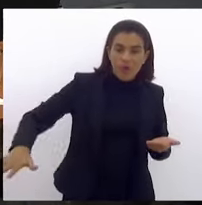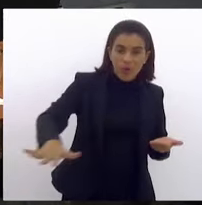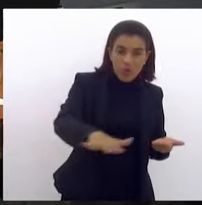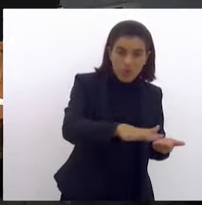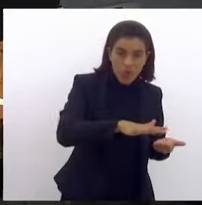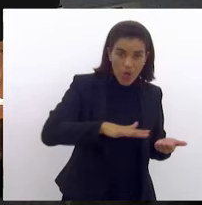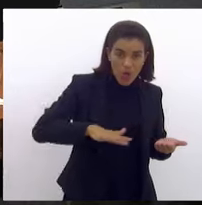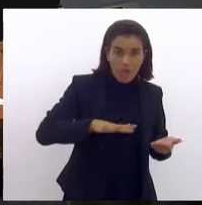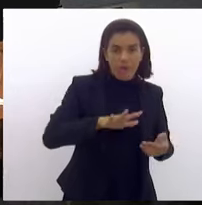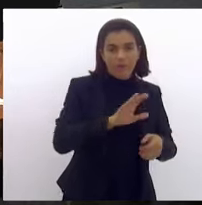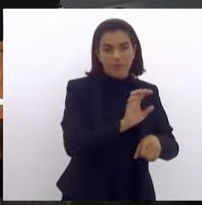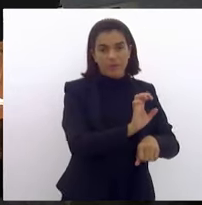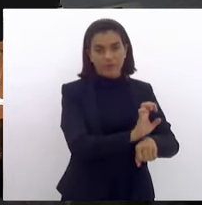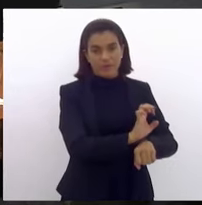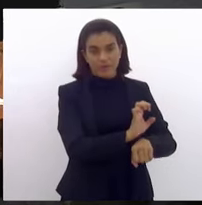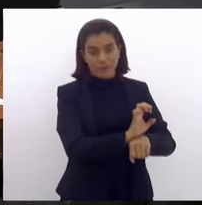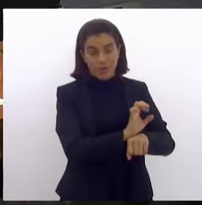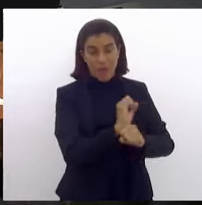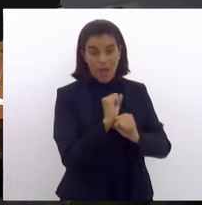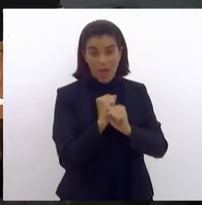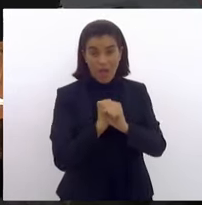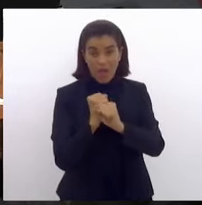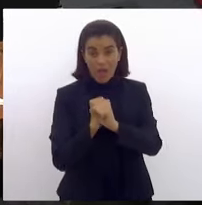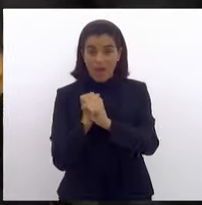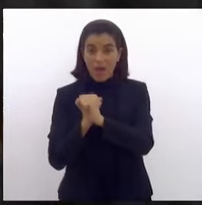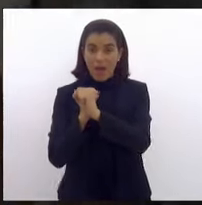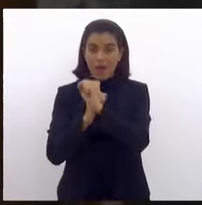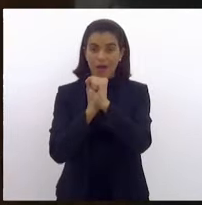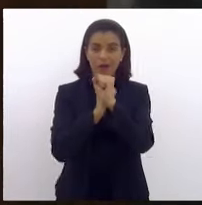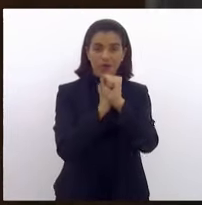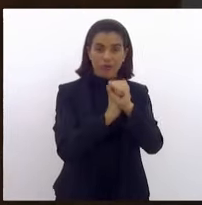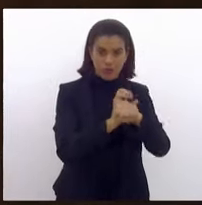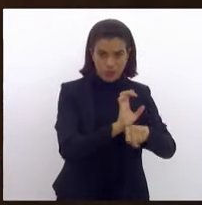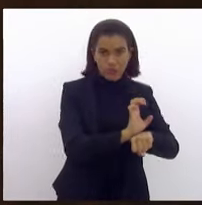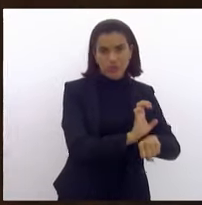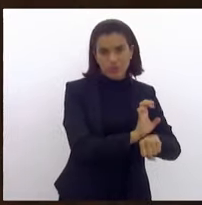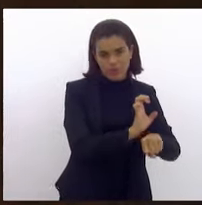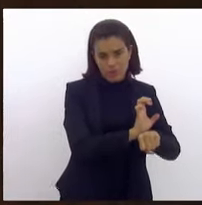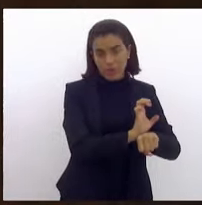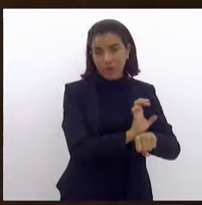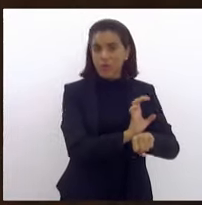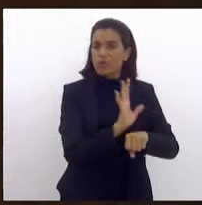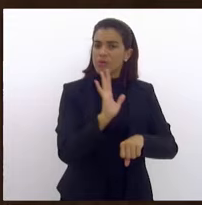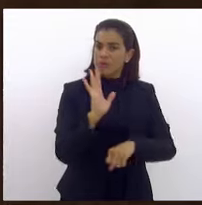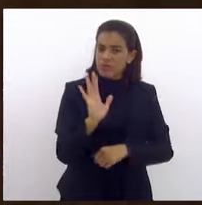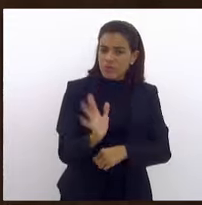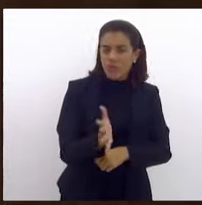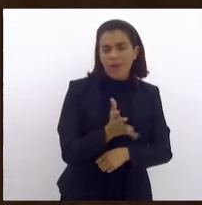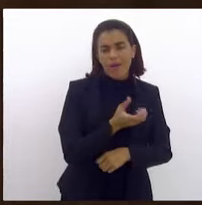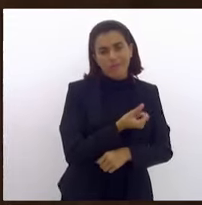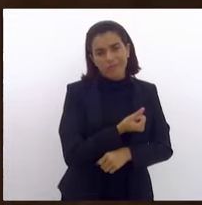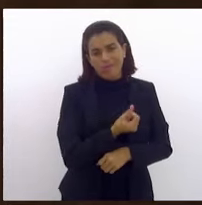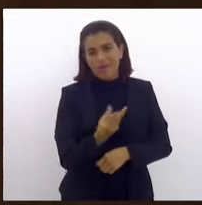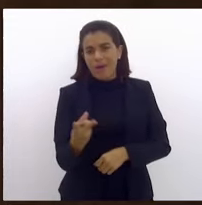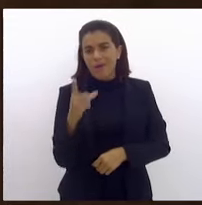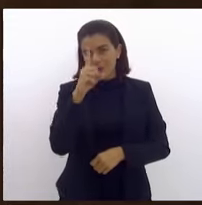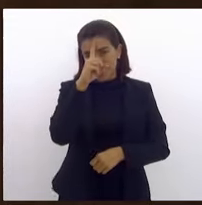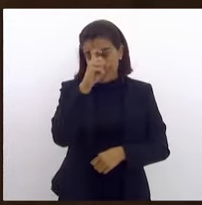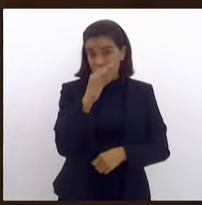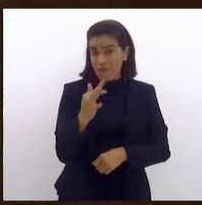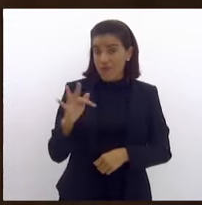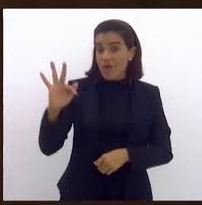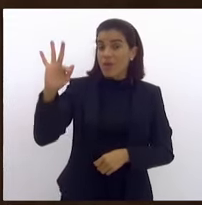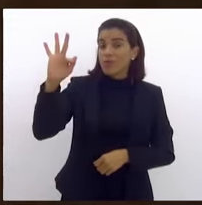Estado, a construção é do Estado. Nós já tivemos diversos hospitais federais que